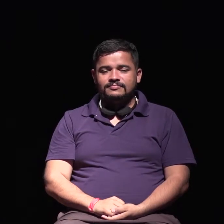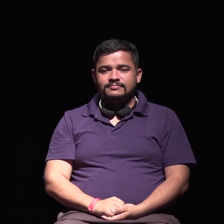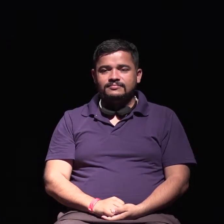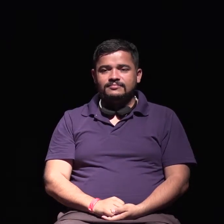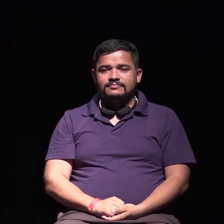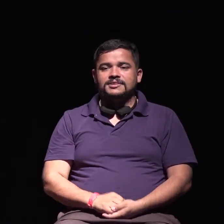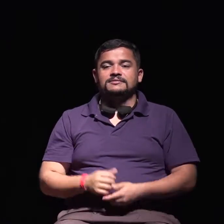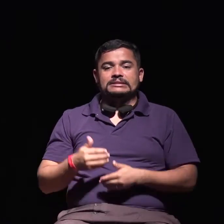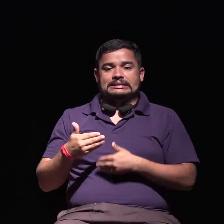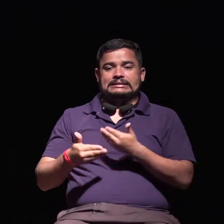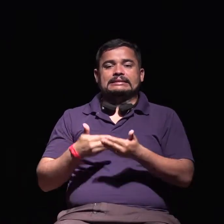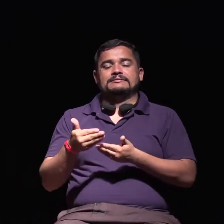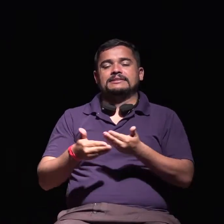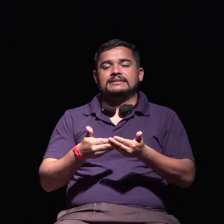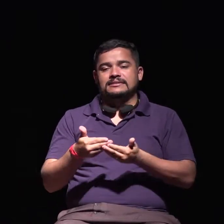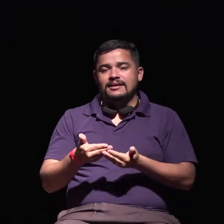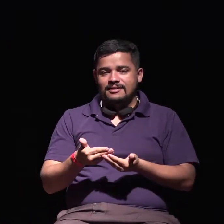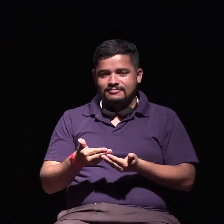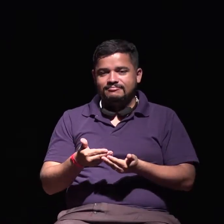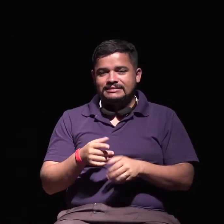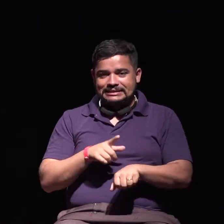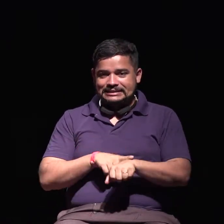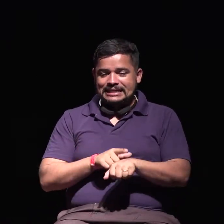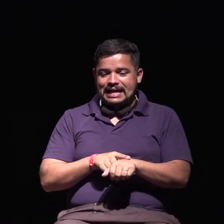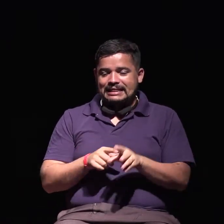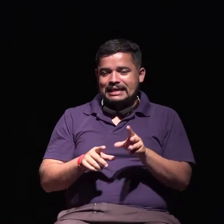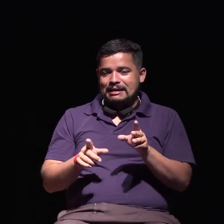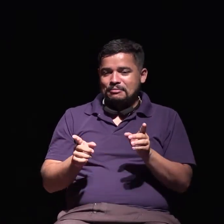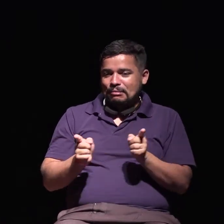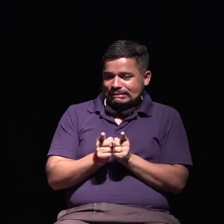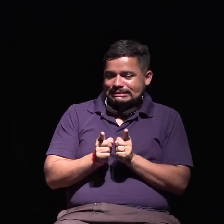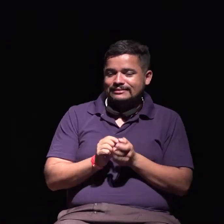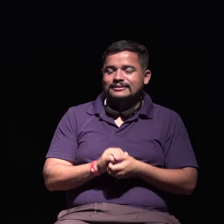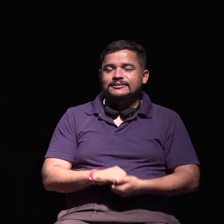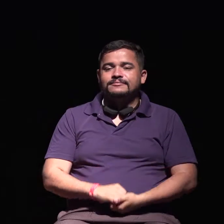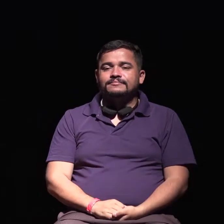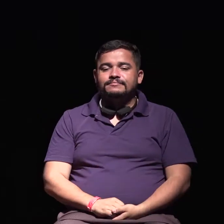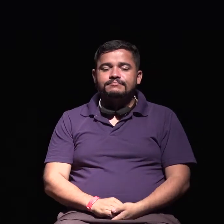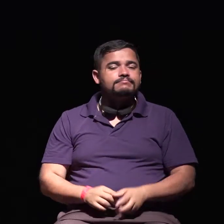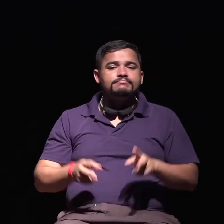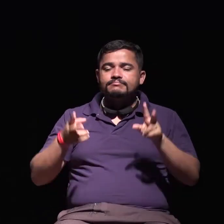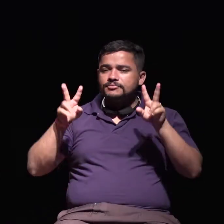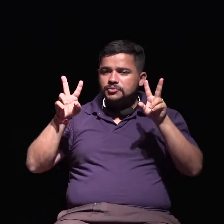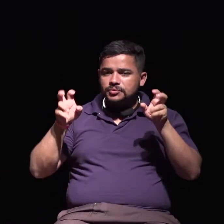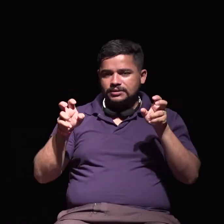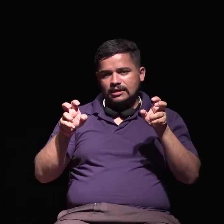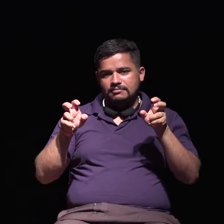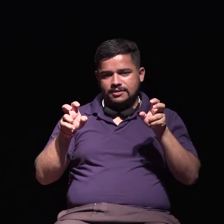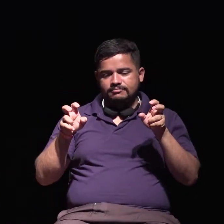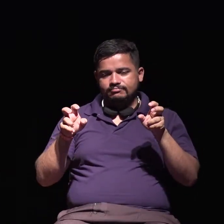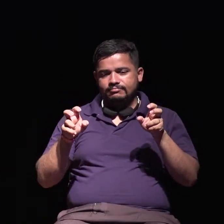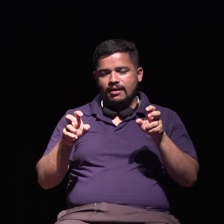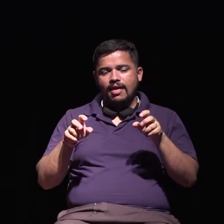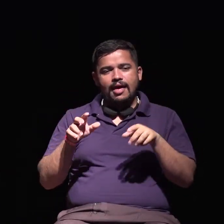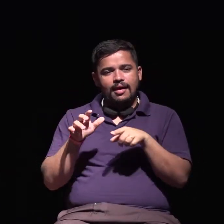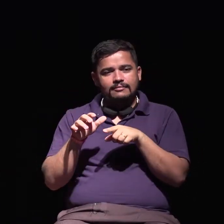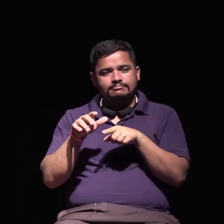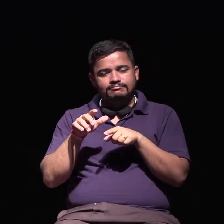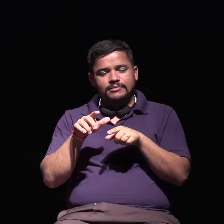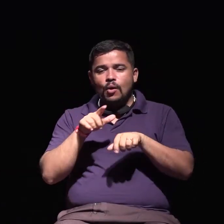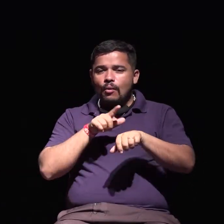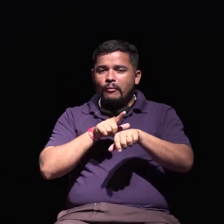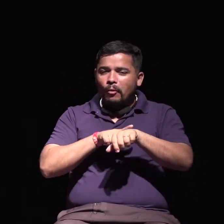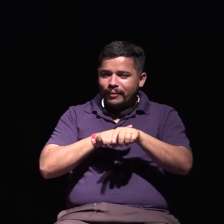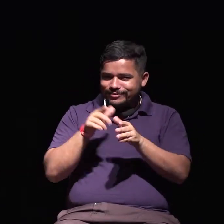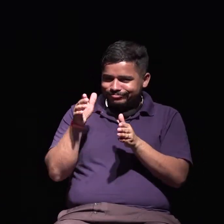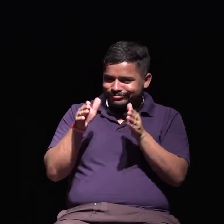Eu vou avançar um pouquinho, porque eu tenho pouquinho tempo. O tema do espectador é um ponto estratégico nessa